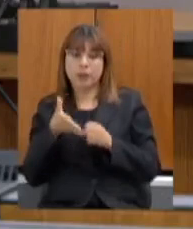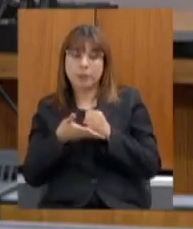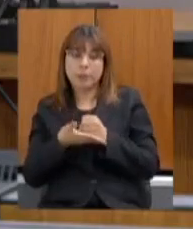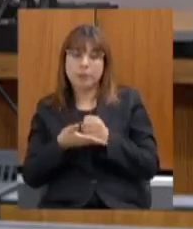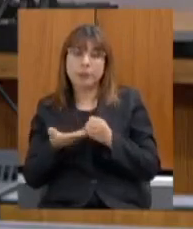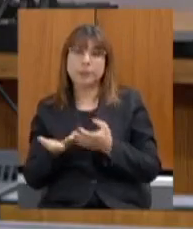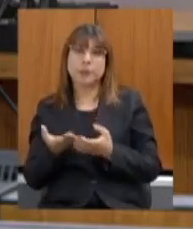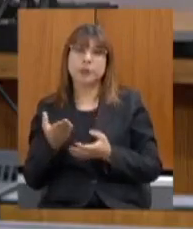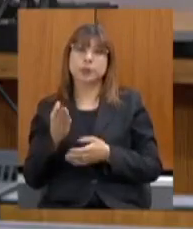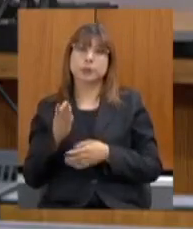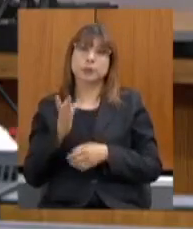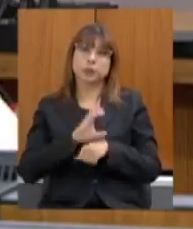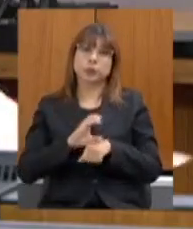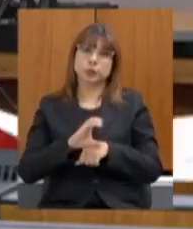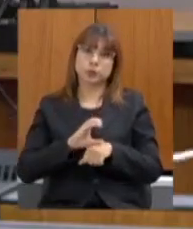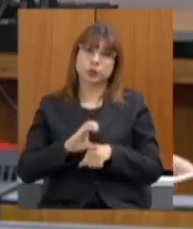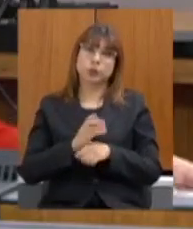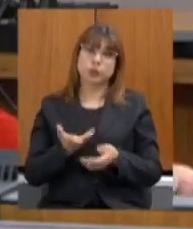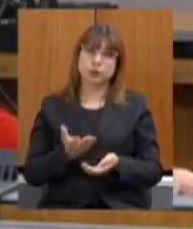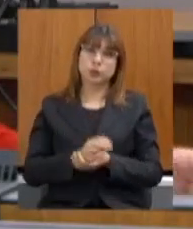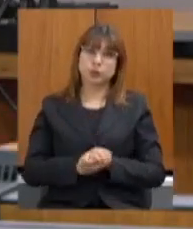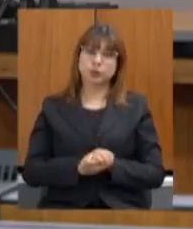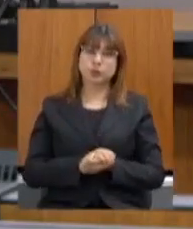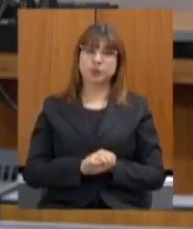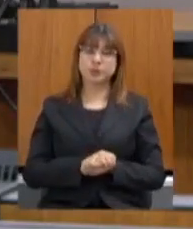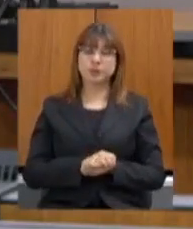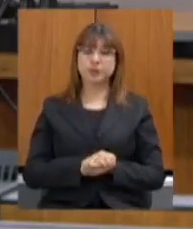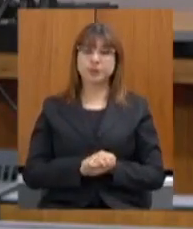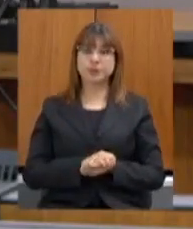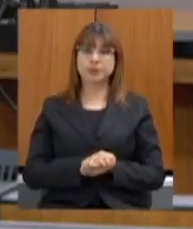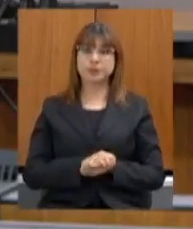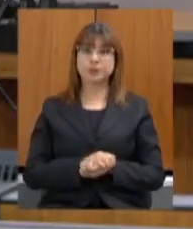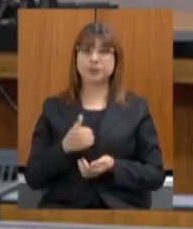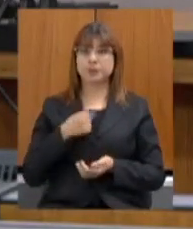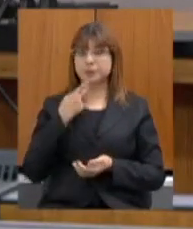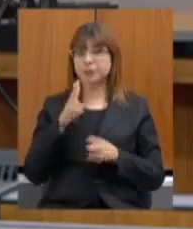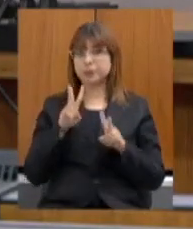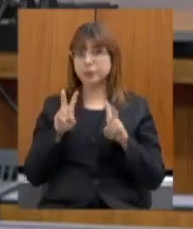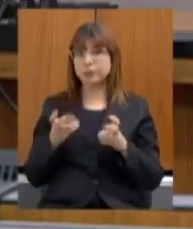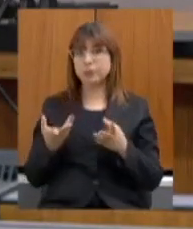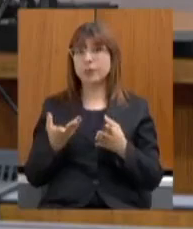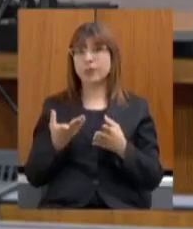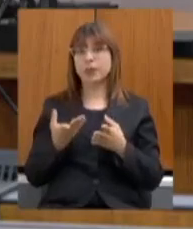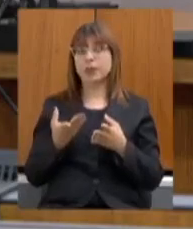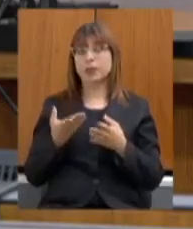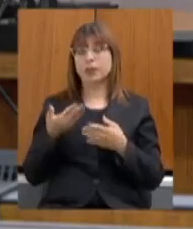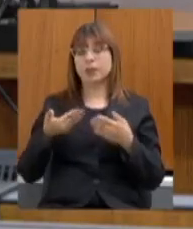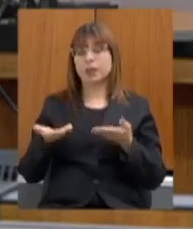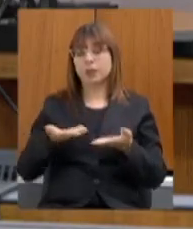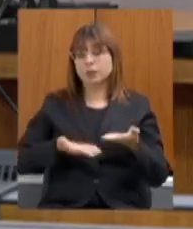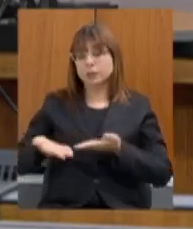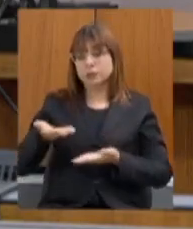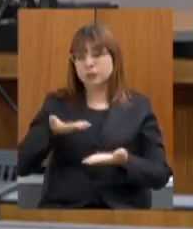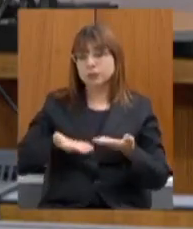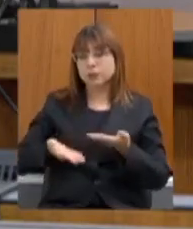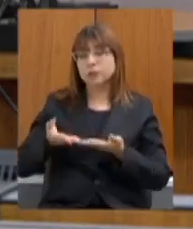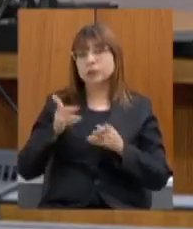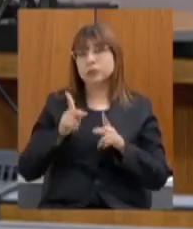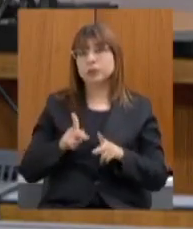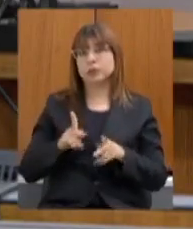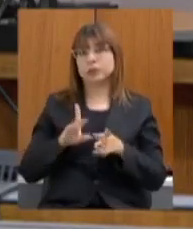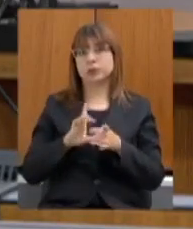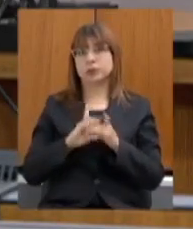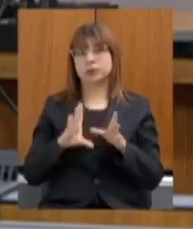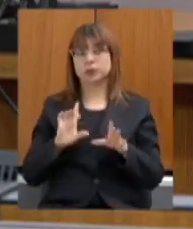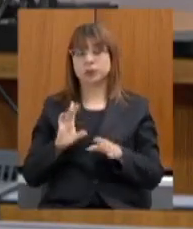de vista, muitas vezes, da interpretação da legislação. A observação das relações democráticas, secretário, não é apenas